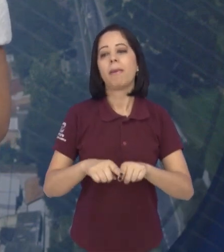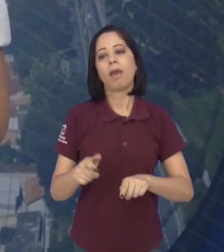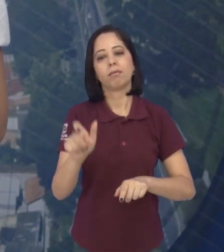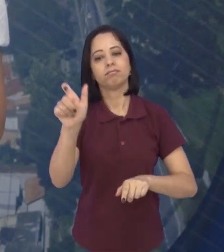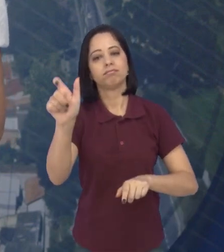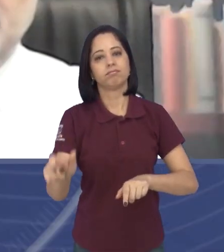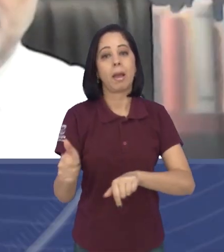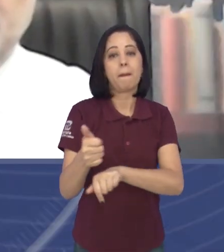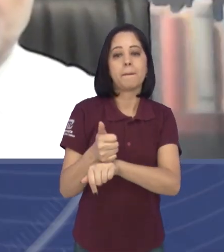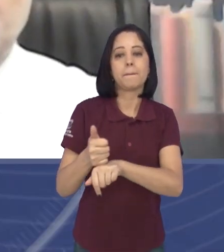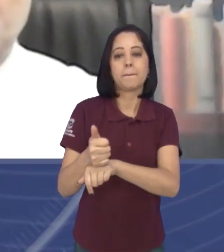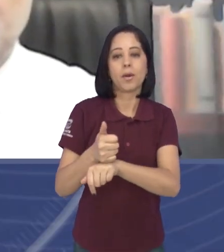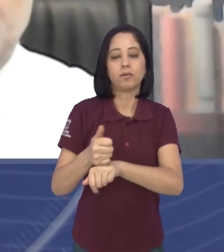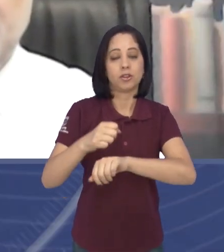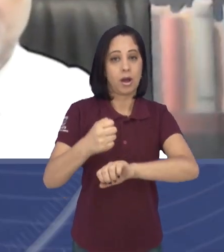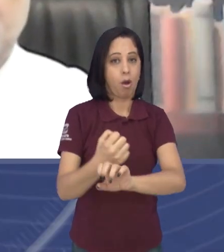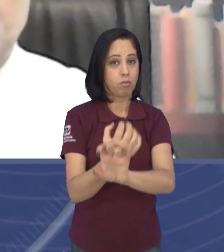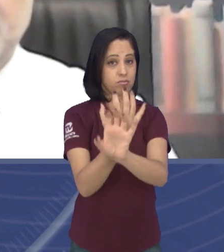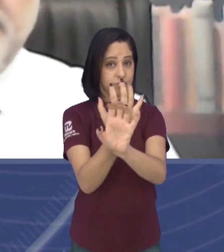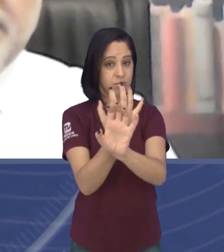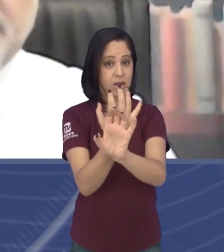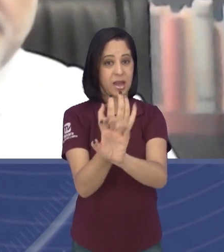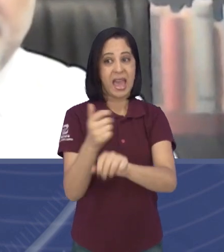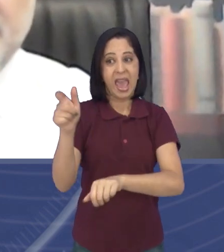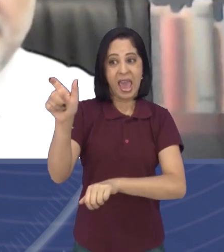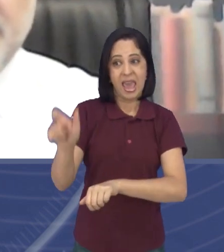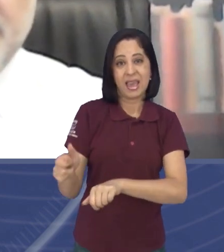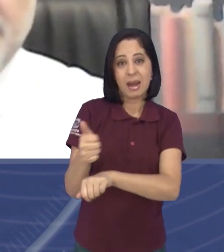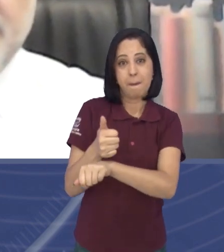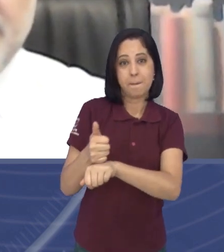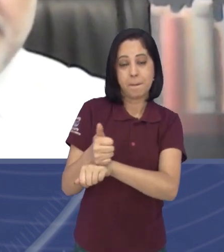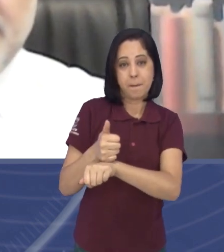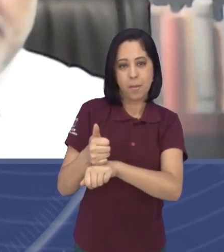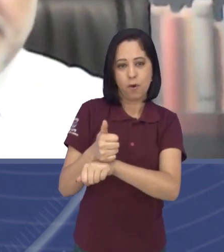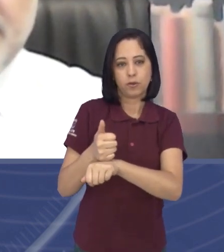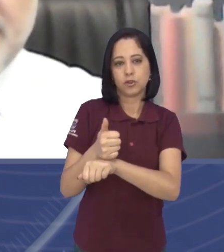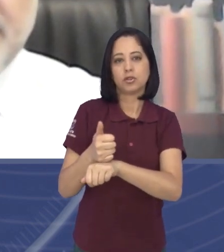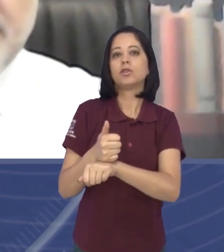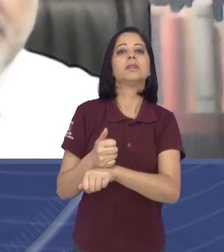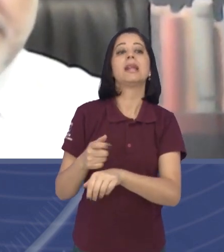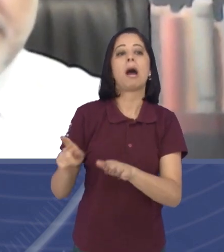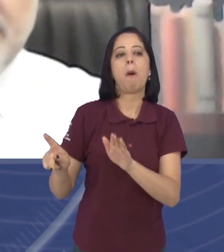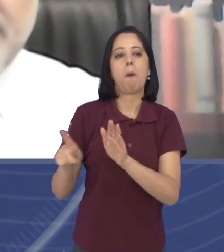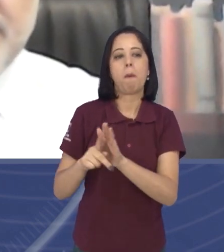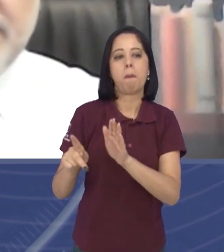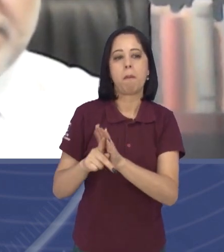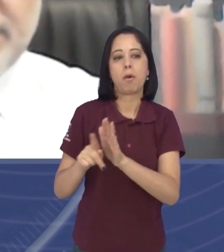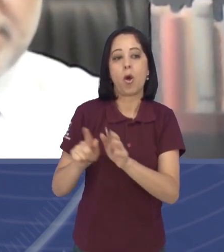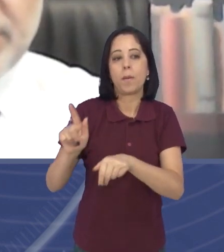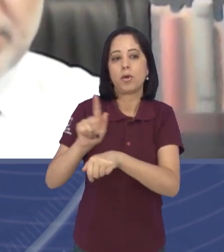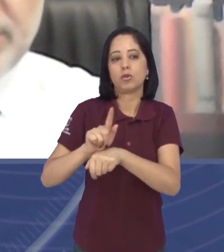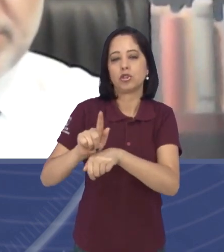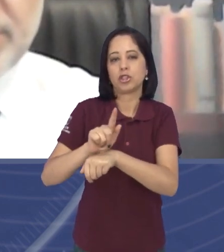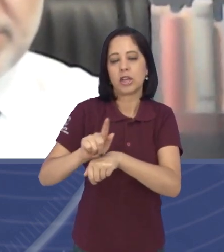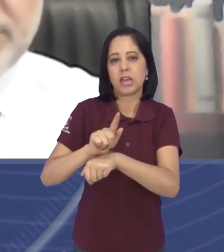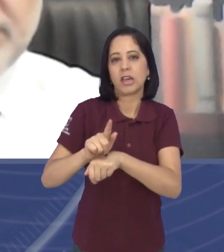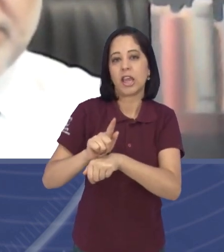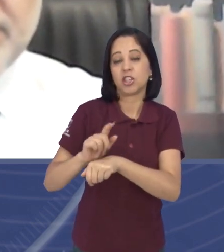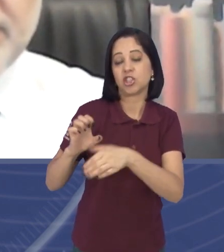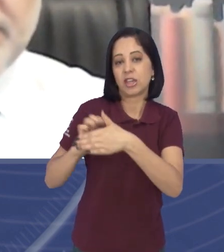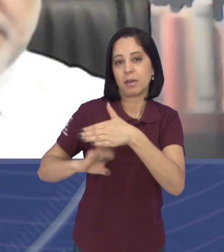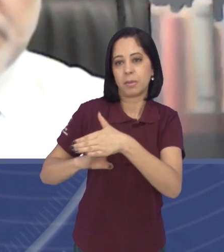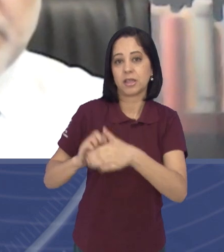convidado que está com a gente de forma remota, que é o especialista em governança corporativa, o Eduardo Oliveira. Seja muito